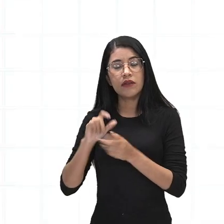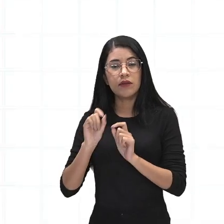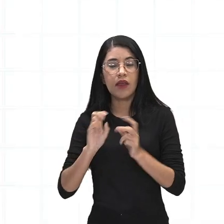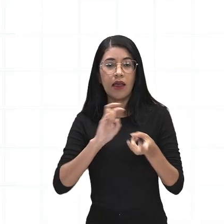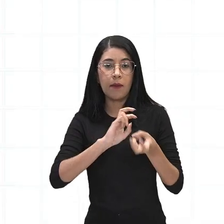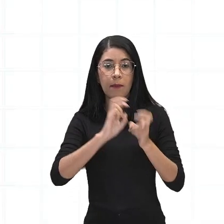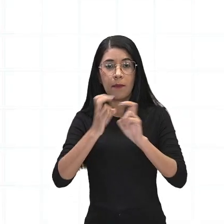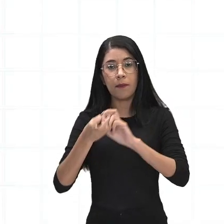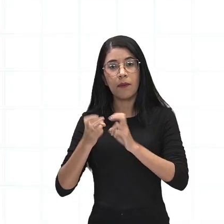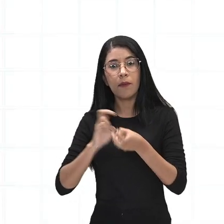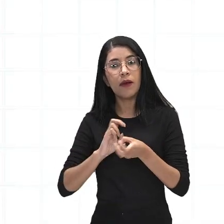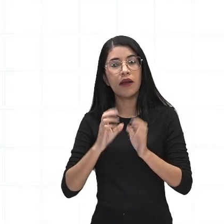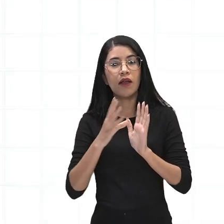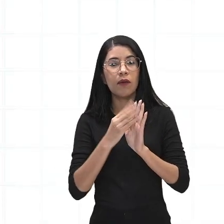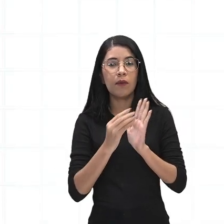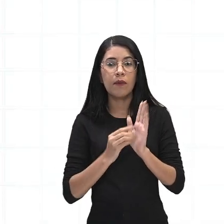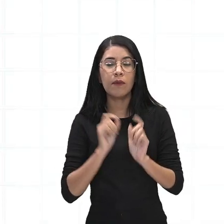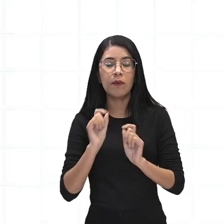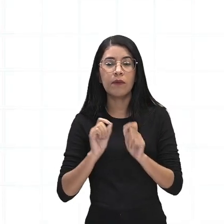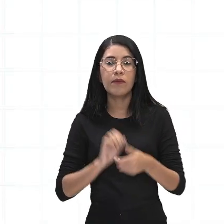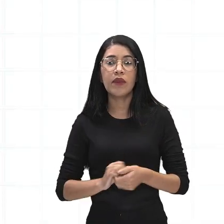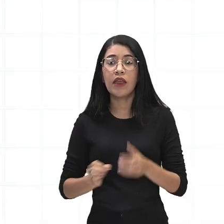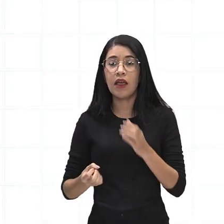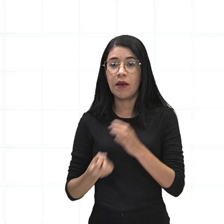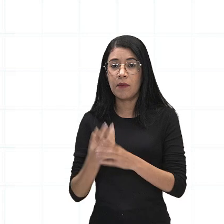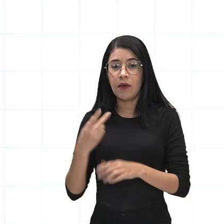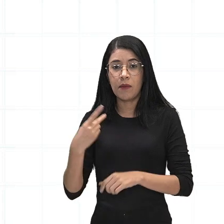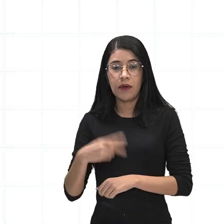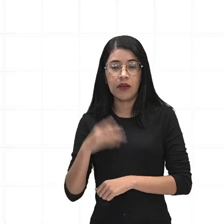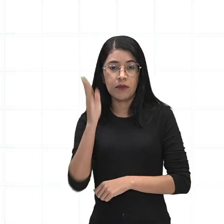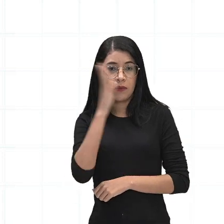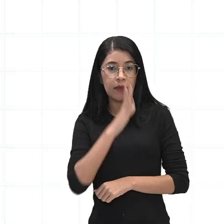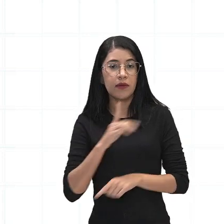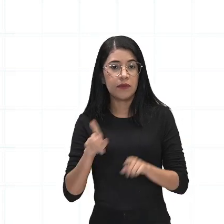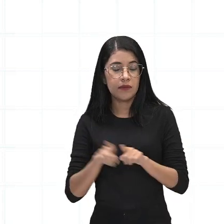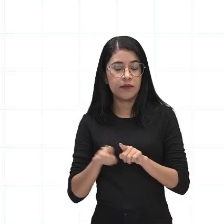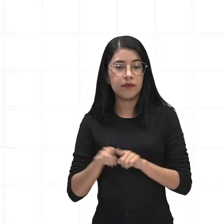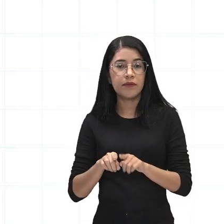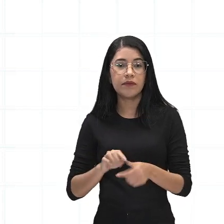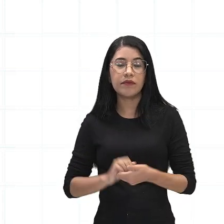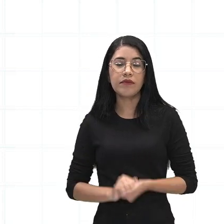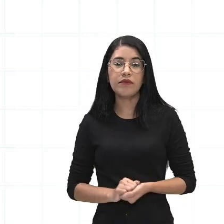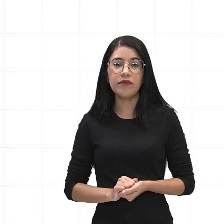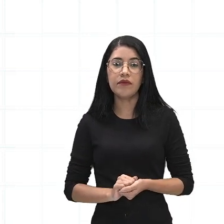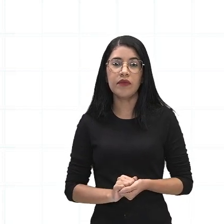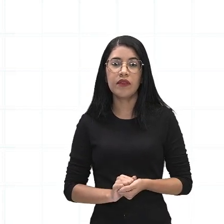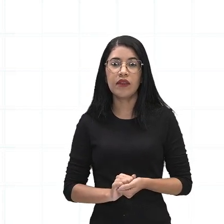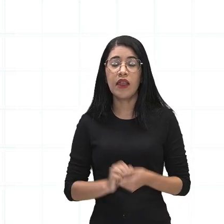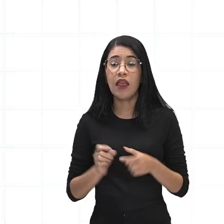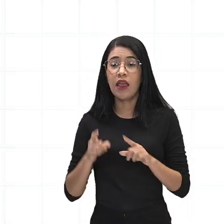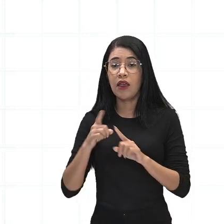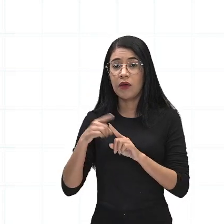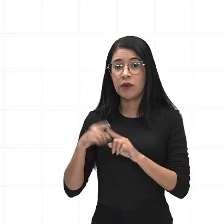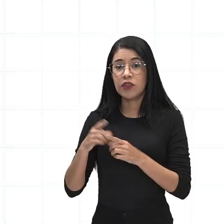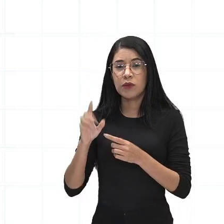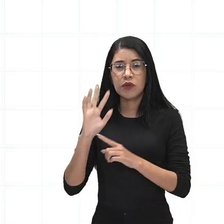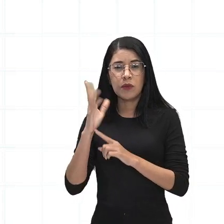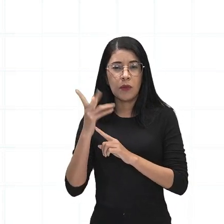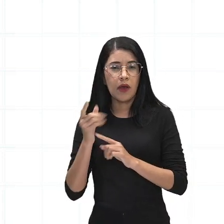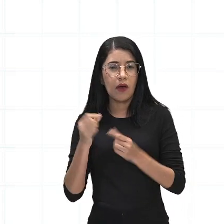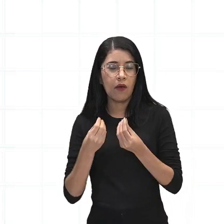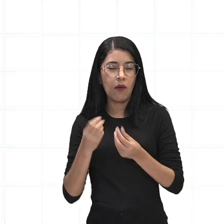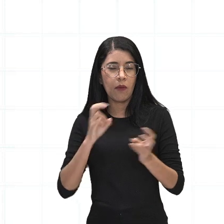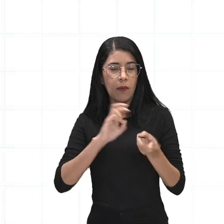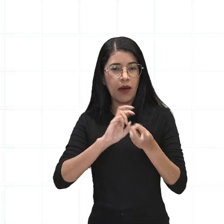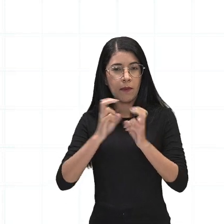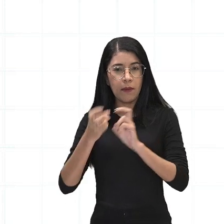Vamos ver o conceito? Originário do Brasil, já é nossa, né, a capoeira. A capoeira é uma forma de arte marcial